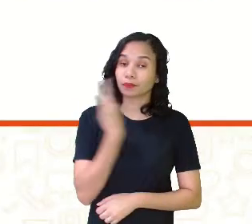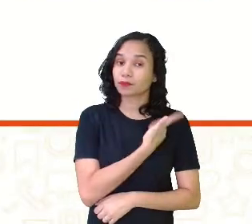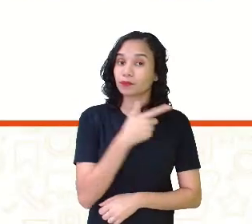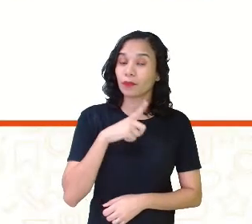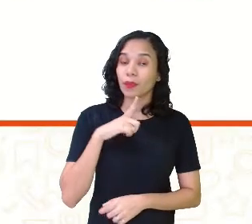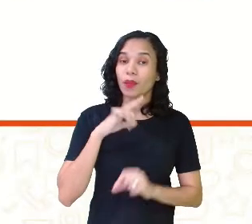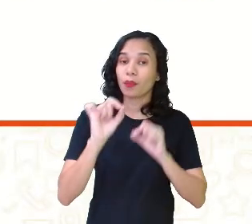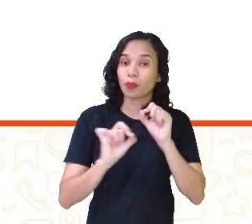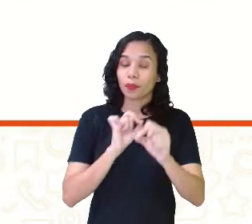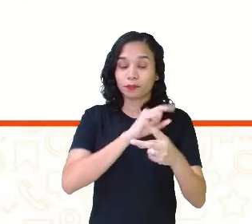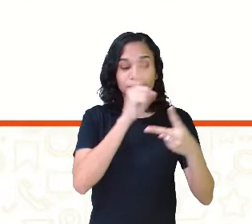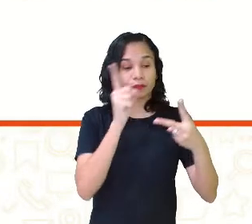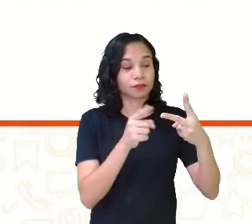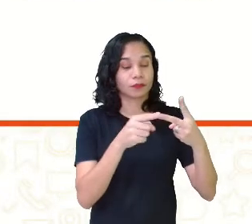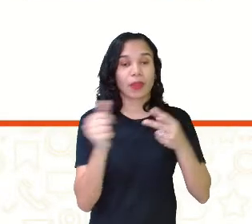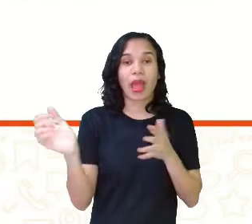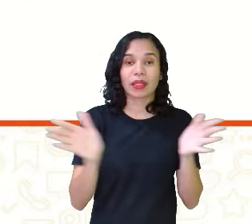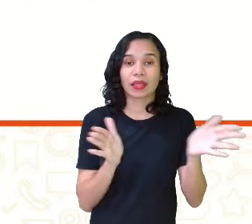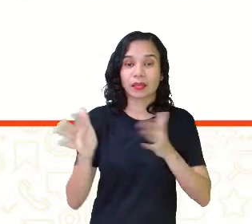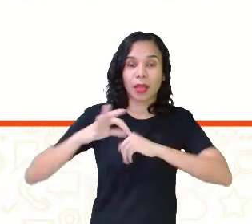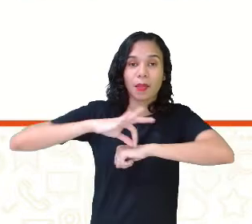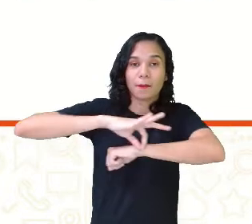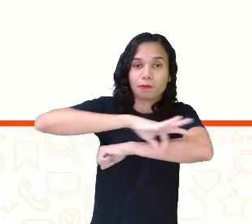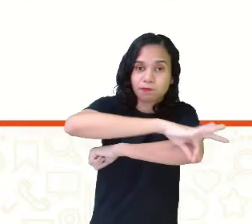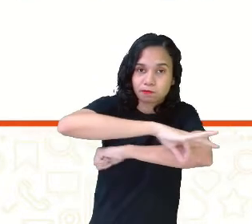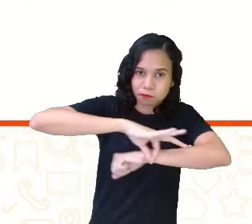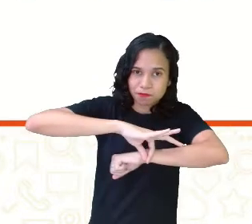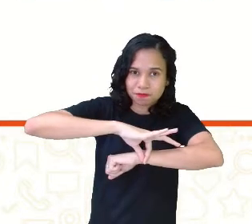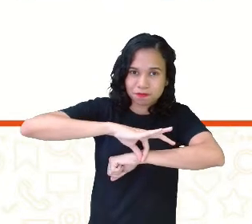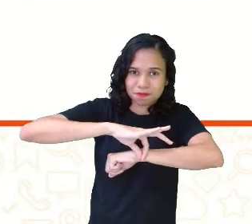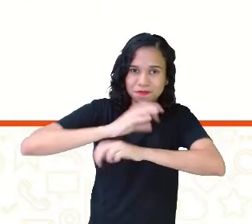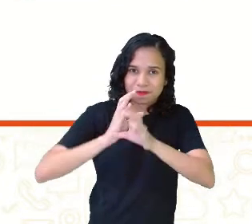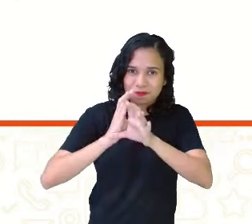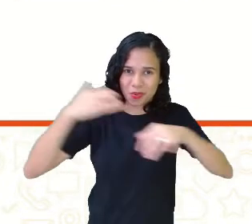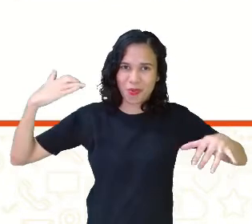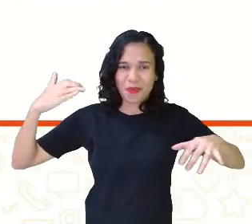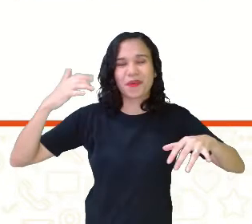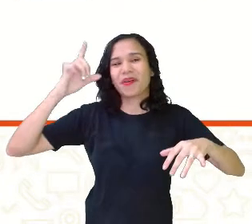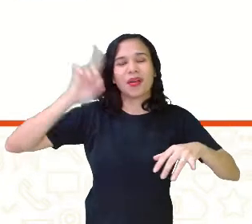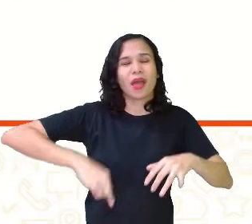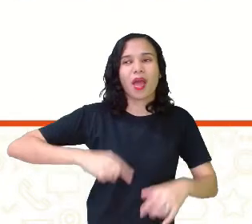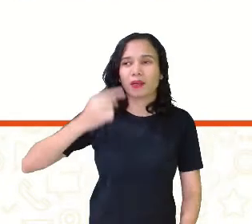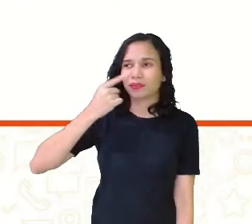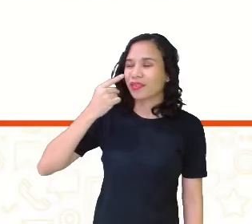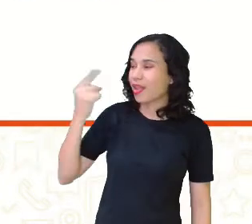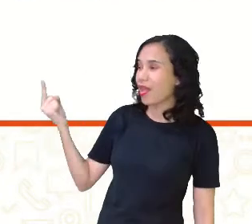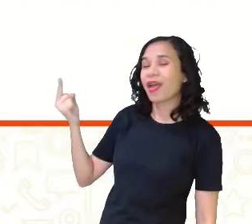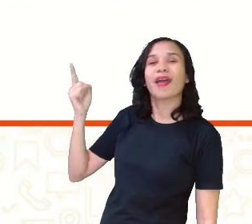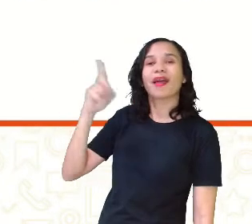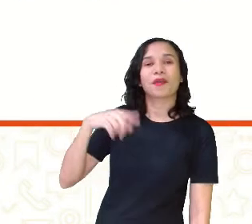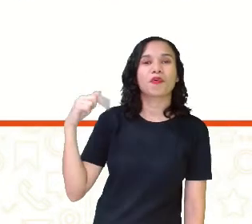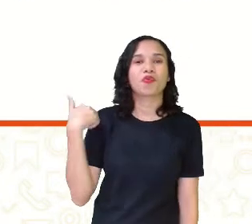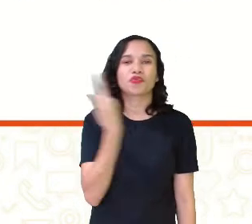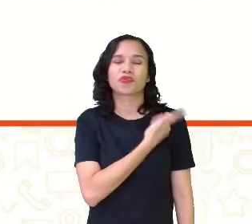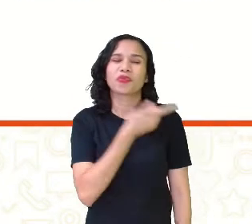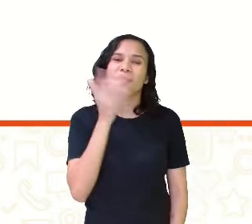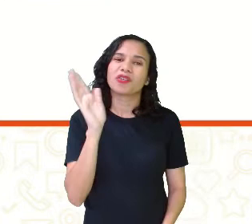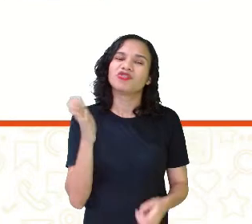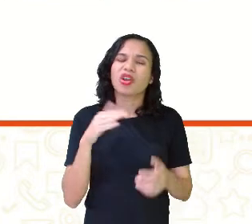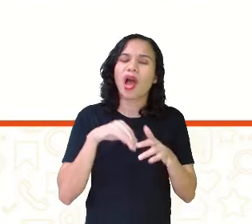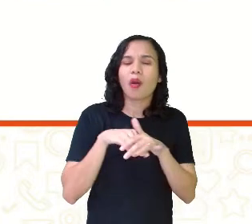a acessibilidade arquitetônica ou acessibilidade física, né? Talvez essa seja a que a gente está